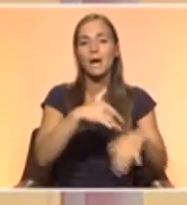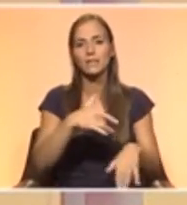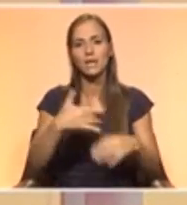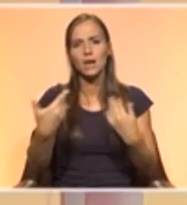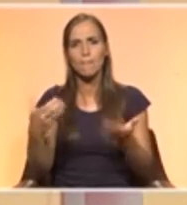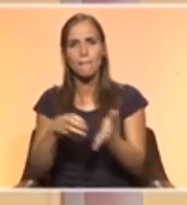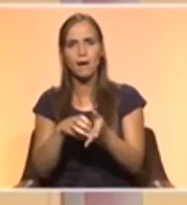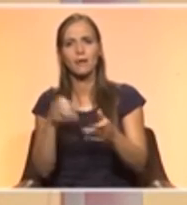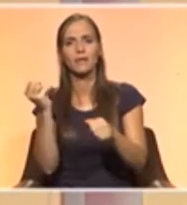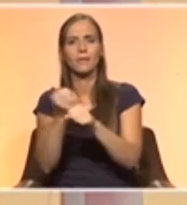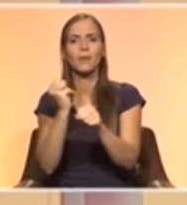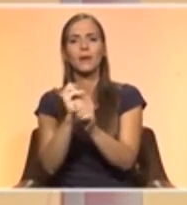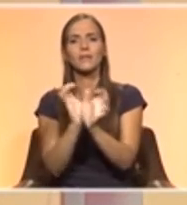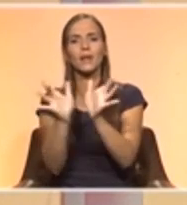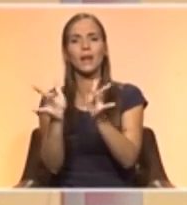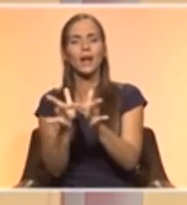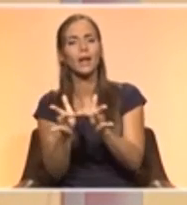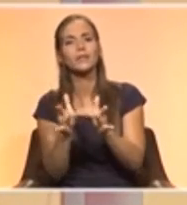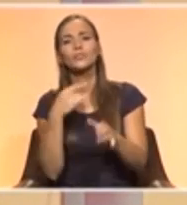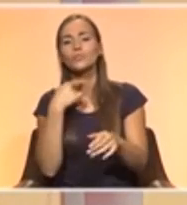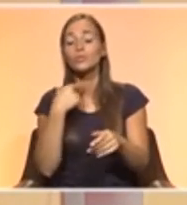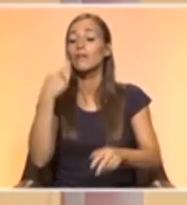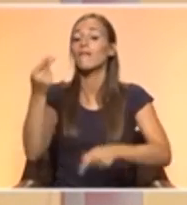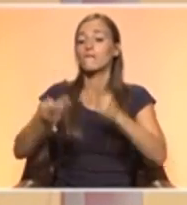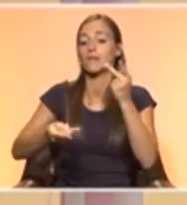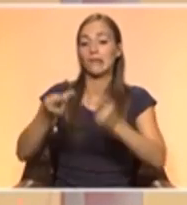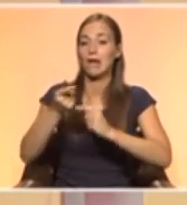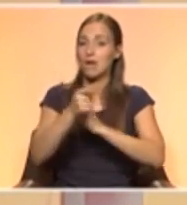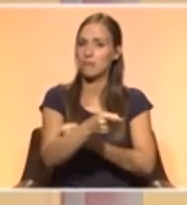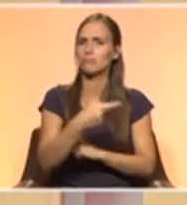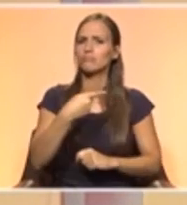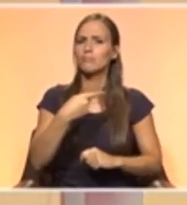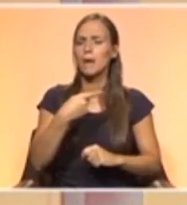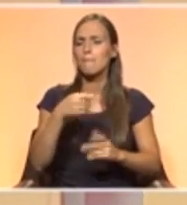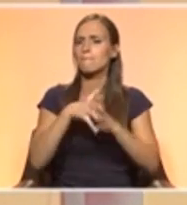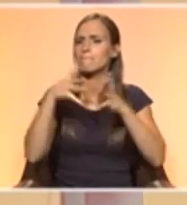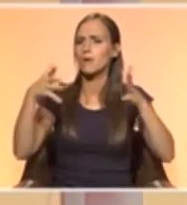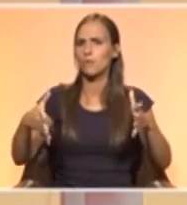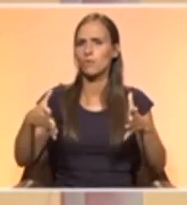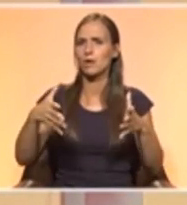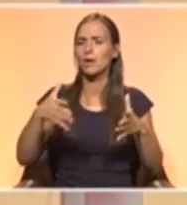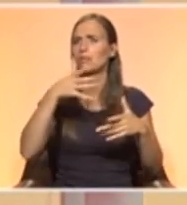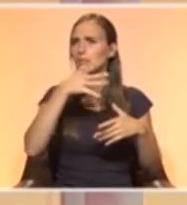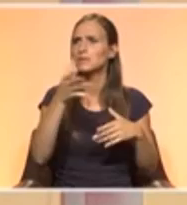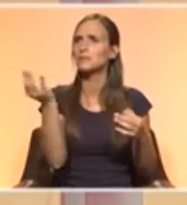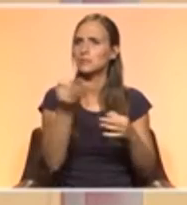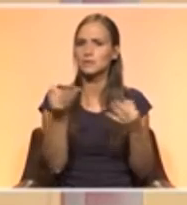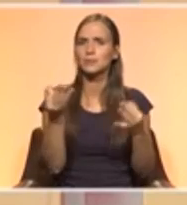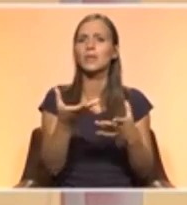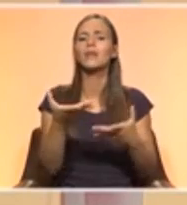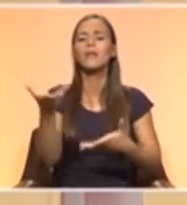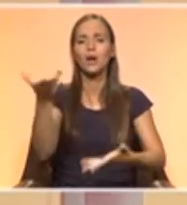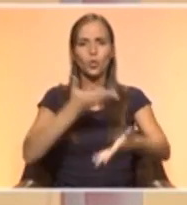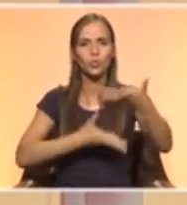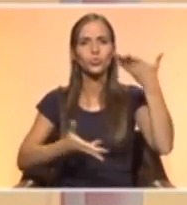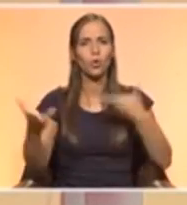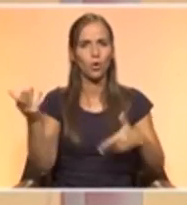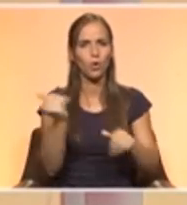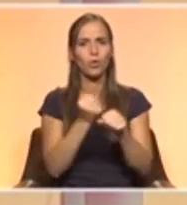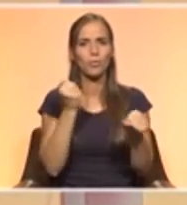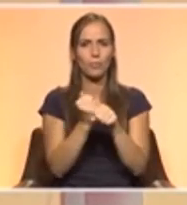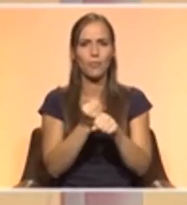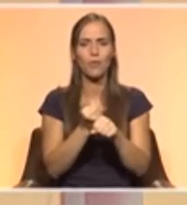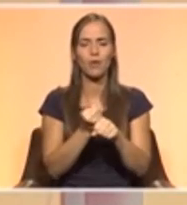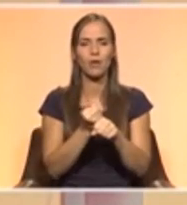Internet e que trabalham com os meios digitais fazem essas medições e estão convencidas a maior parte delas de que sim realmente T um retorno vindo desse trabalho que é